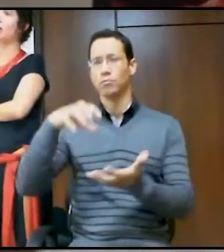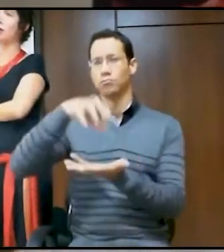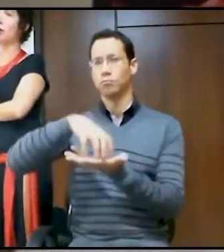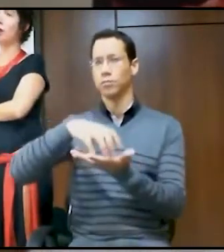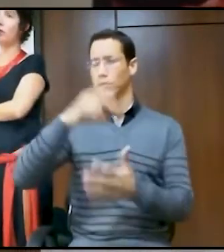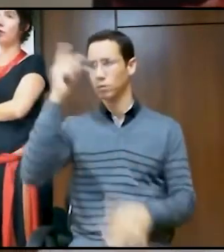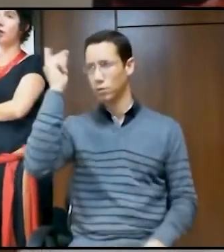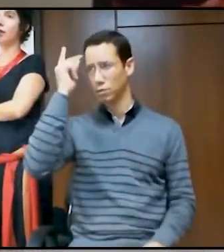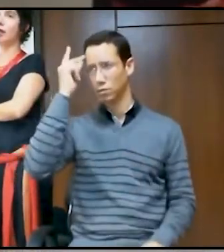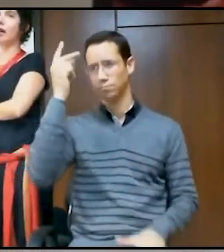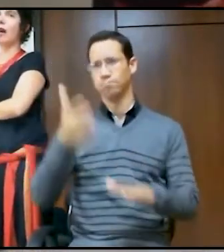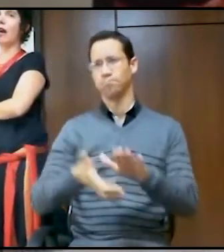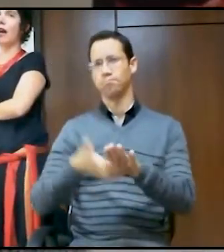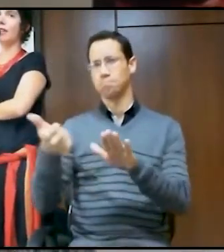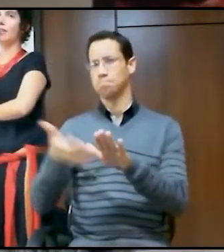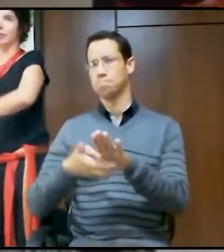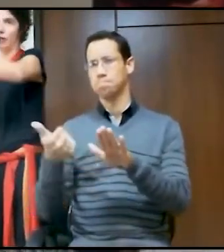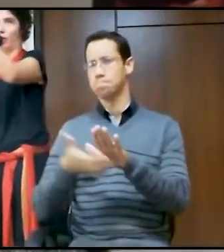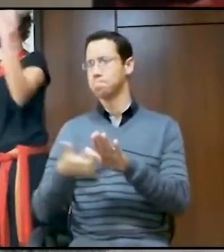Paulo sendo removidas.